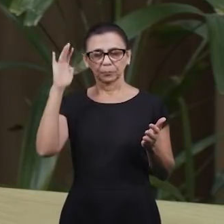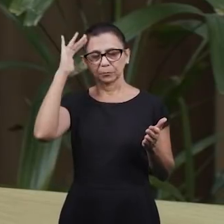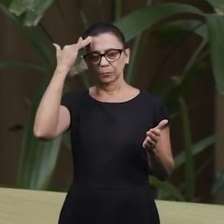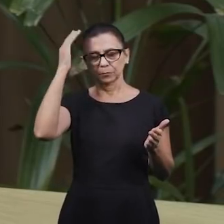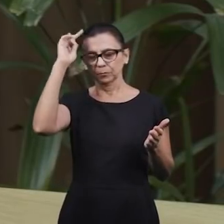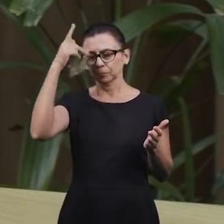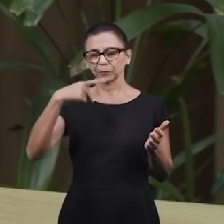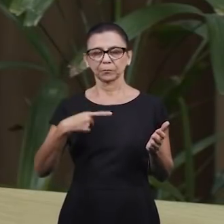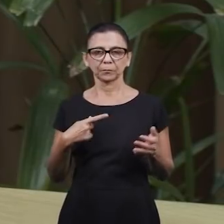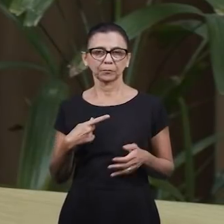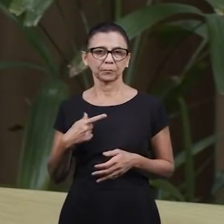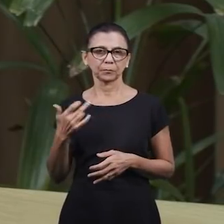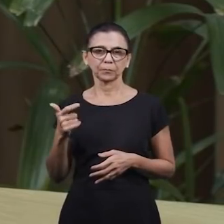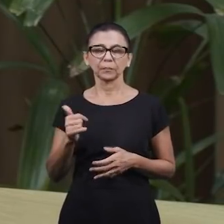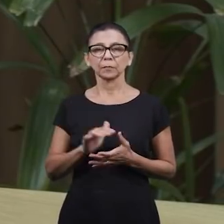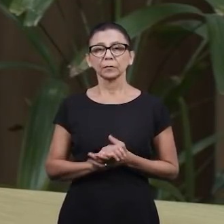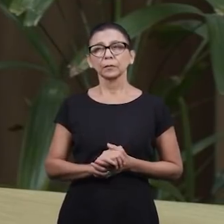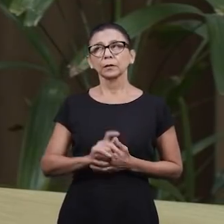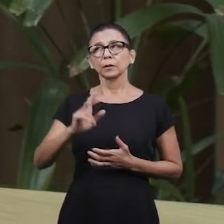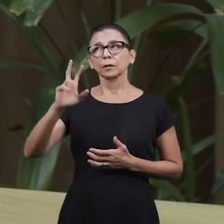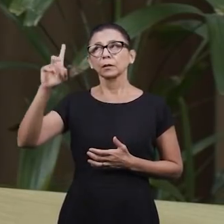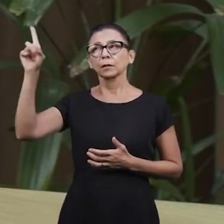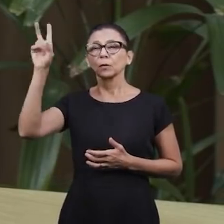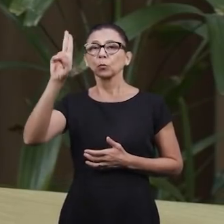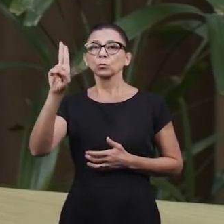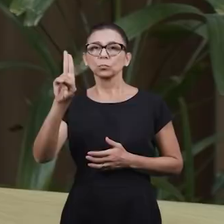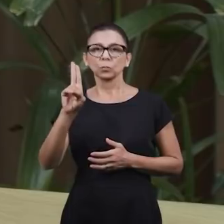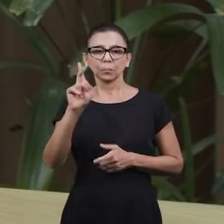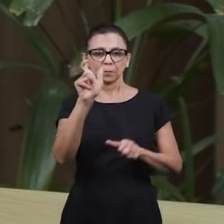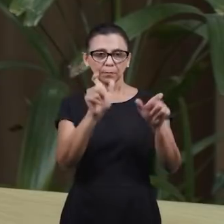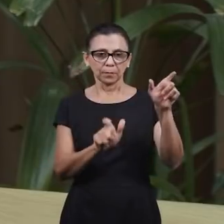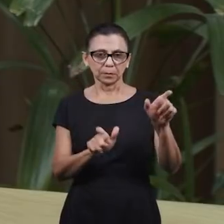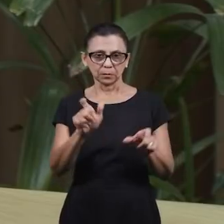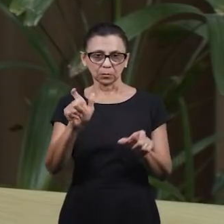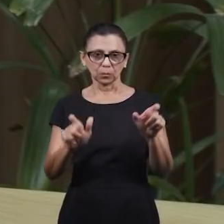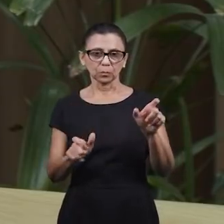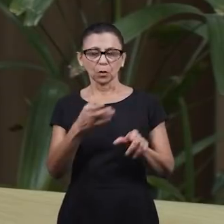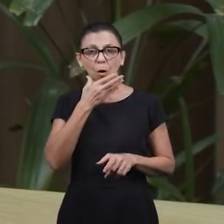interpretação humana. Homens usados por Deus escreveram a palavra. Mesmo assim,